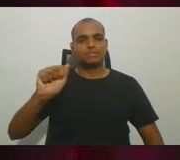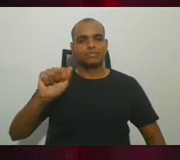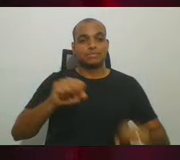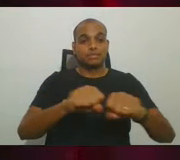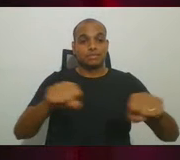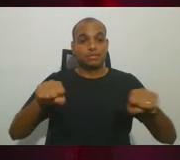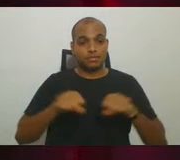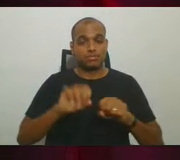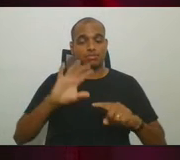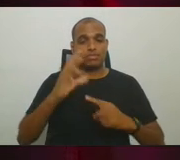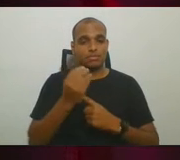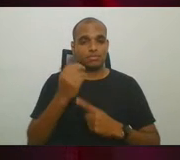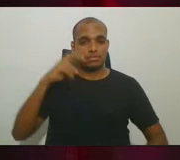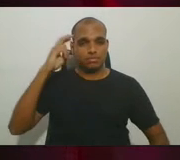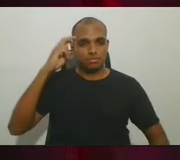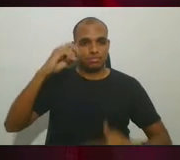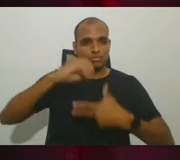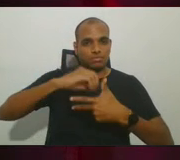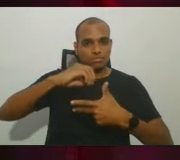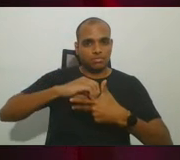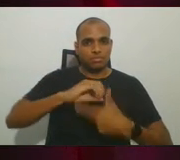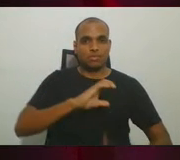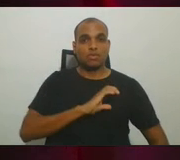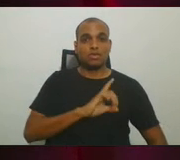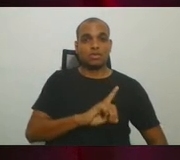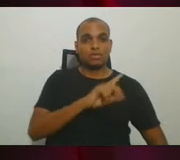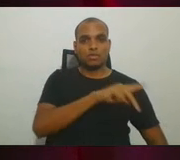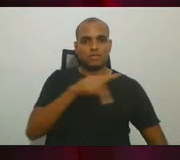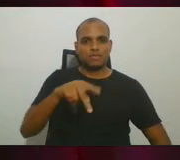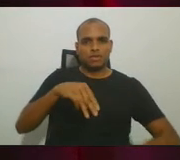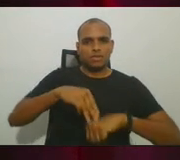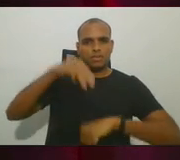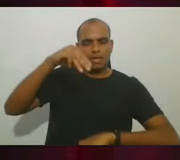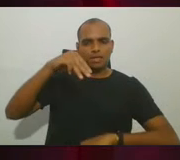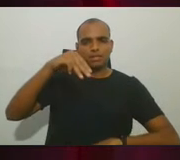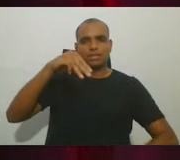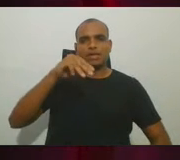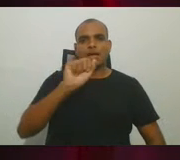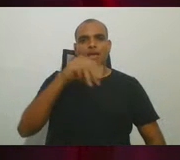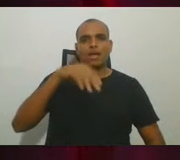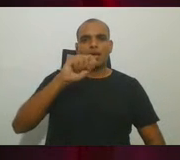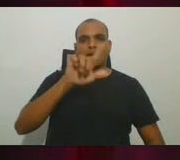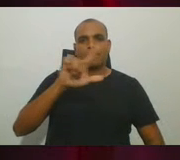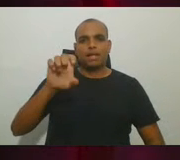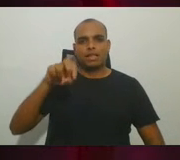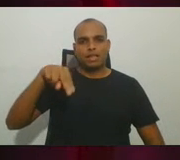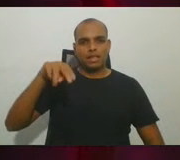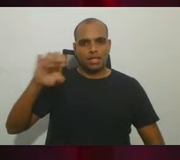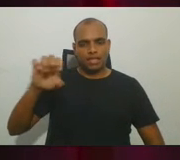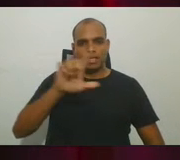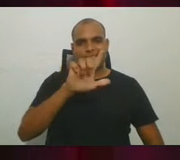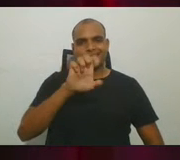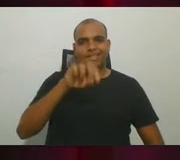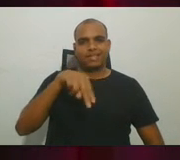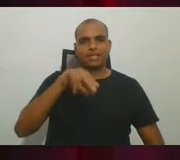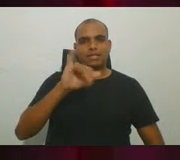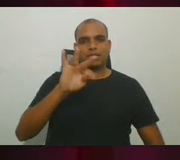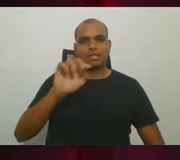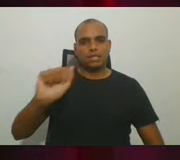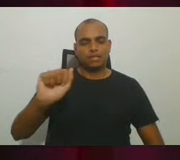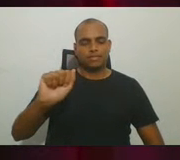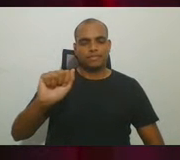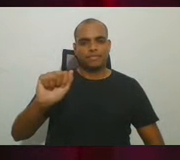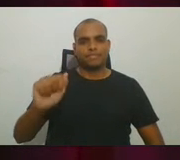da Unesc, coordenado pela professora mestre Amalene Baesso Redig Lenita. Senhoras